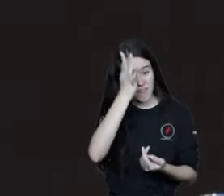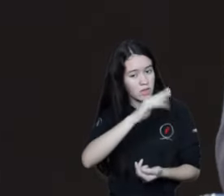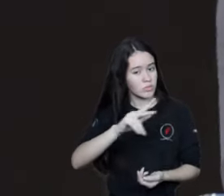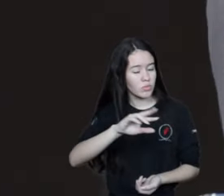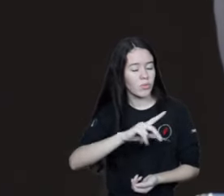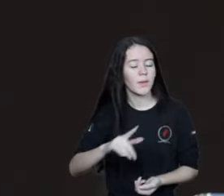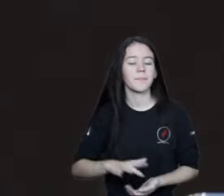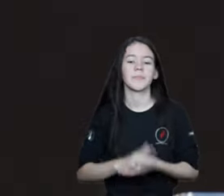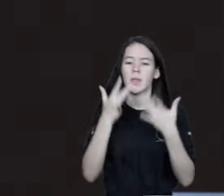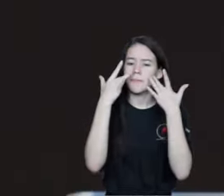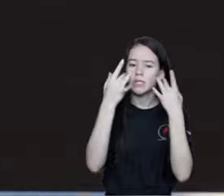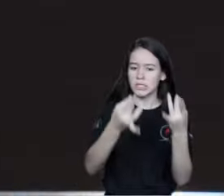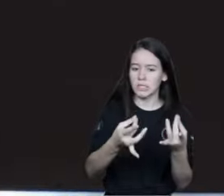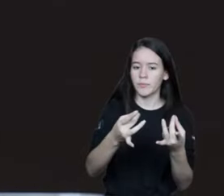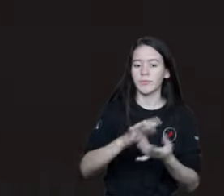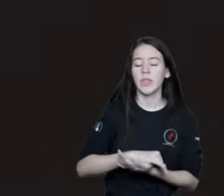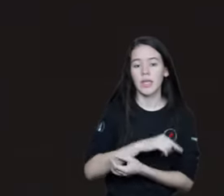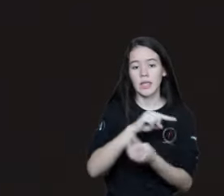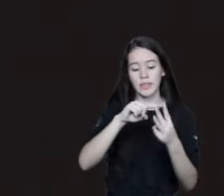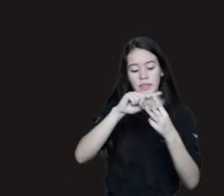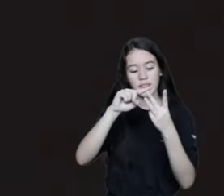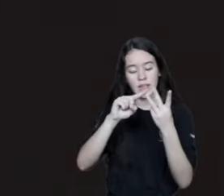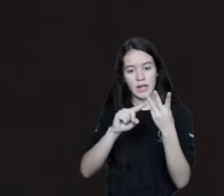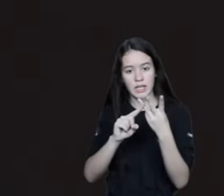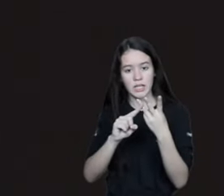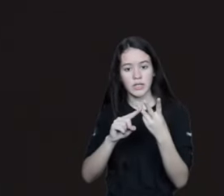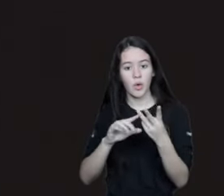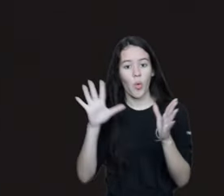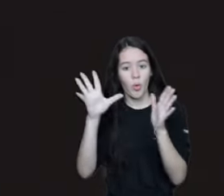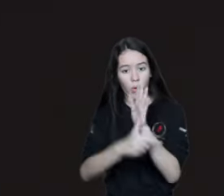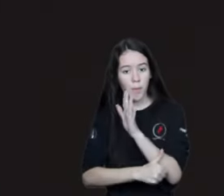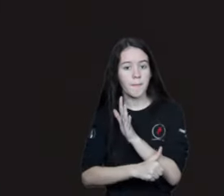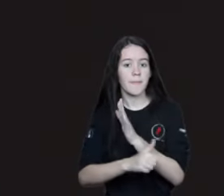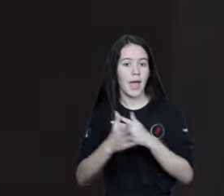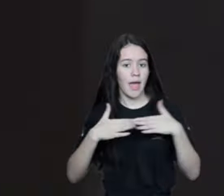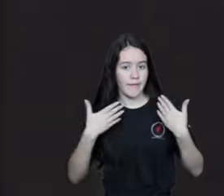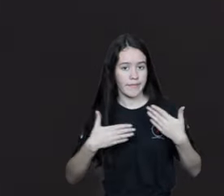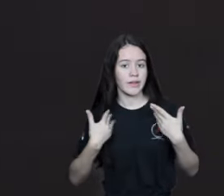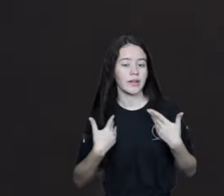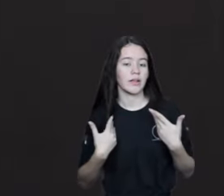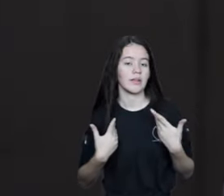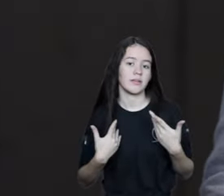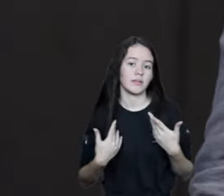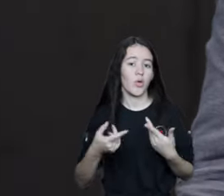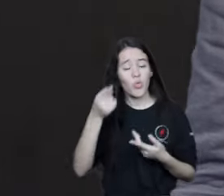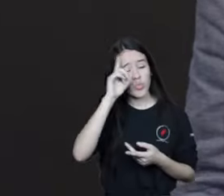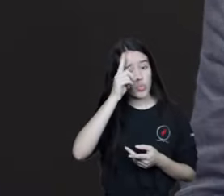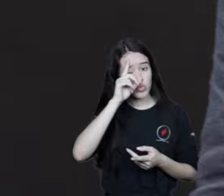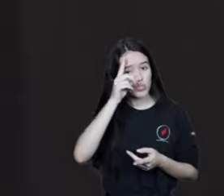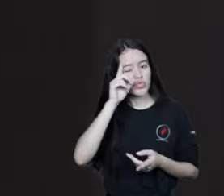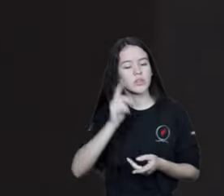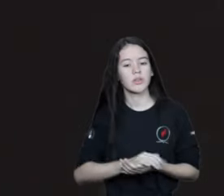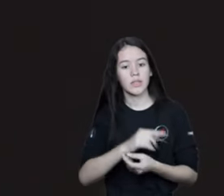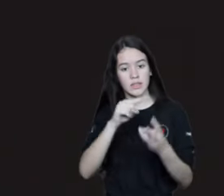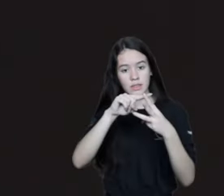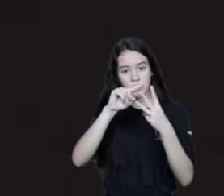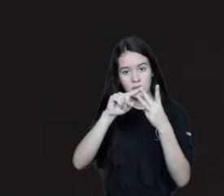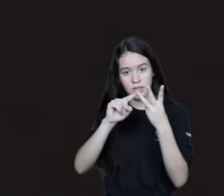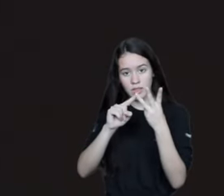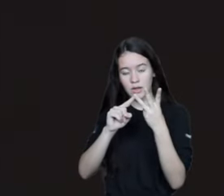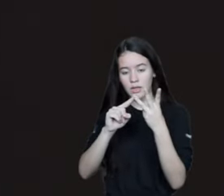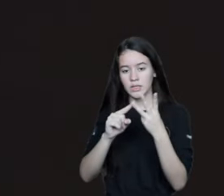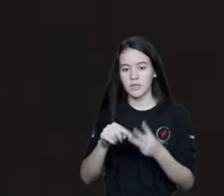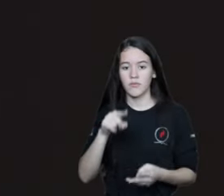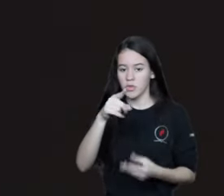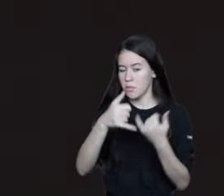presta atenção existem três ladrões de alegria do nosso dia a dia três que